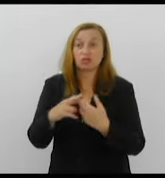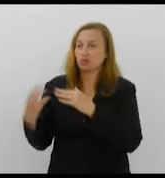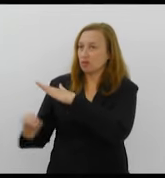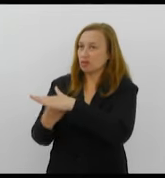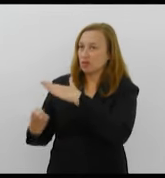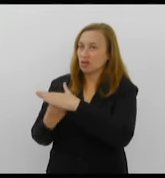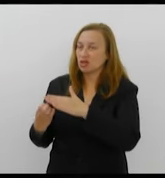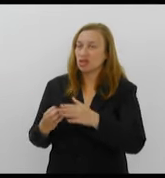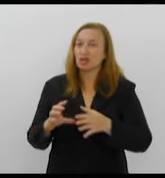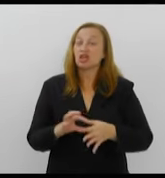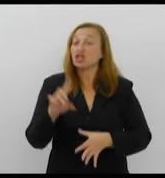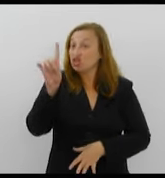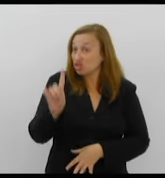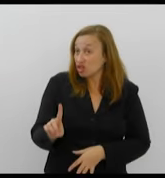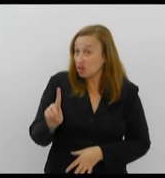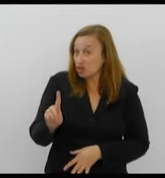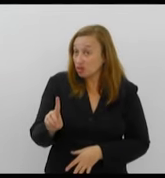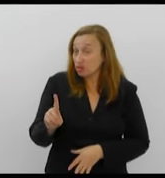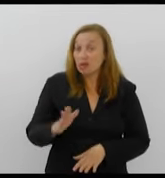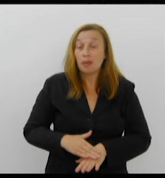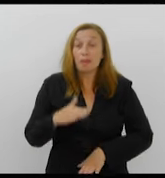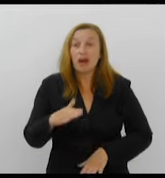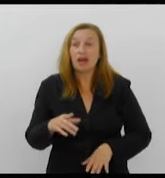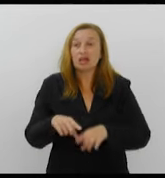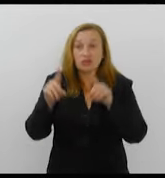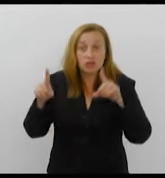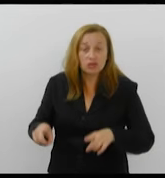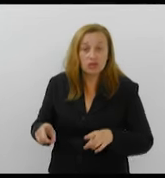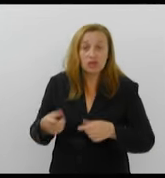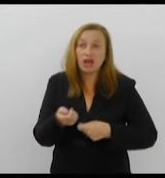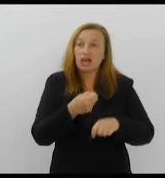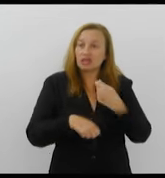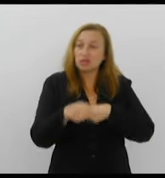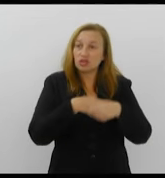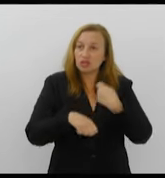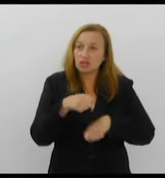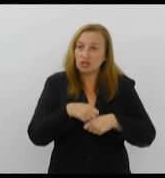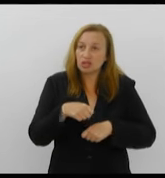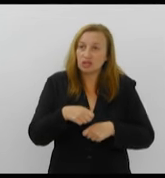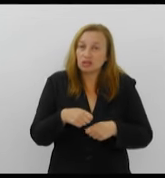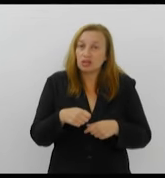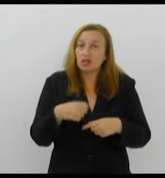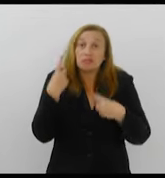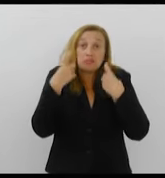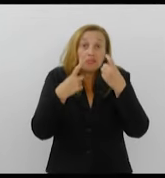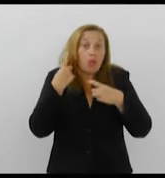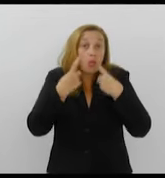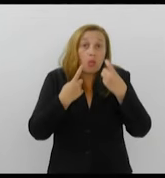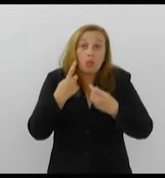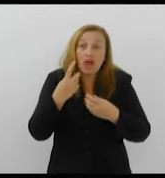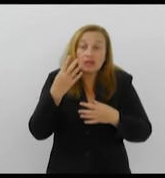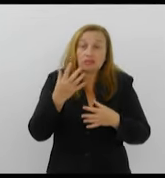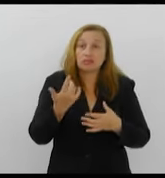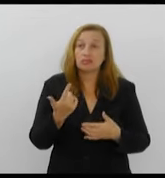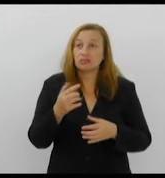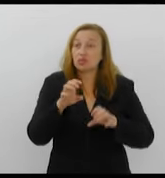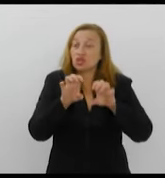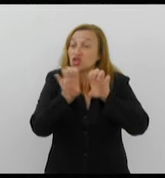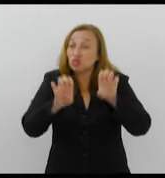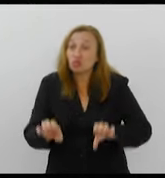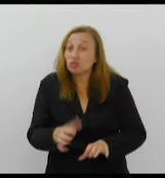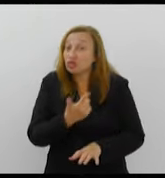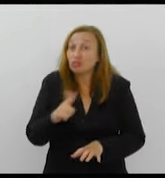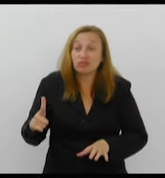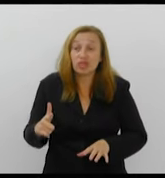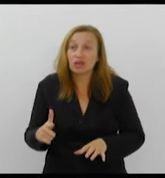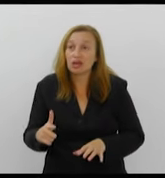deixando diretores e demais funcionários administrativos da região completamente sem estrutura para